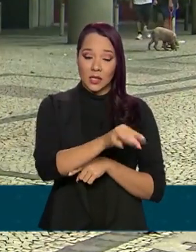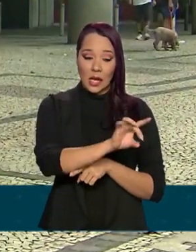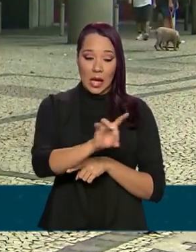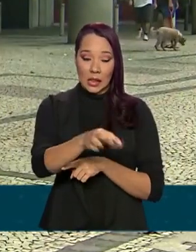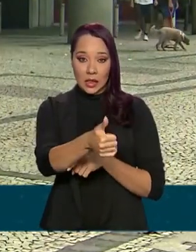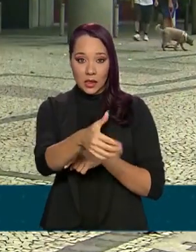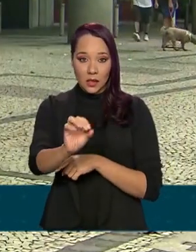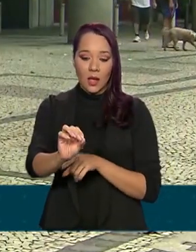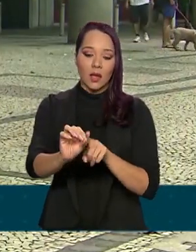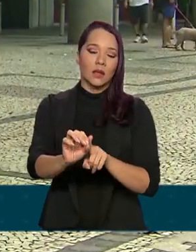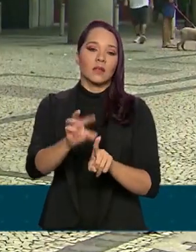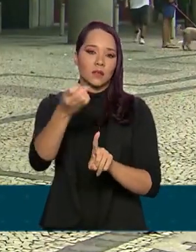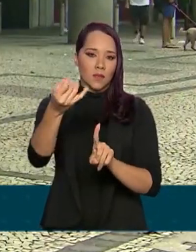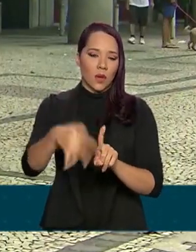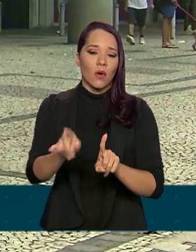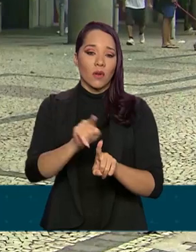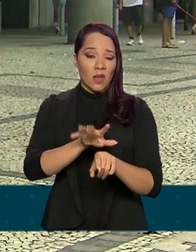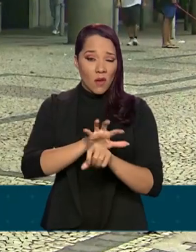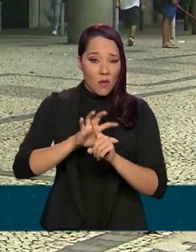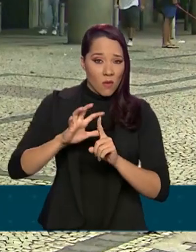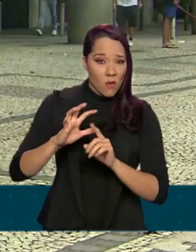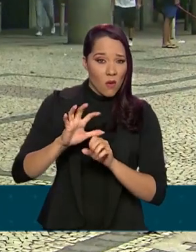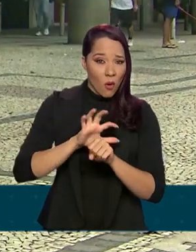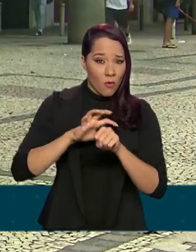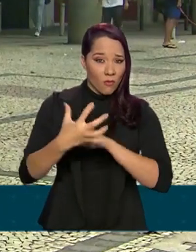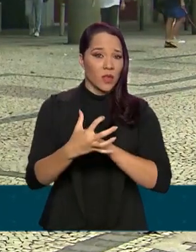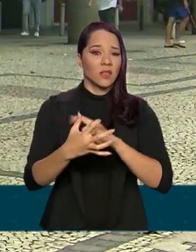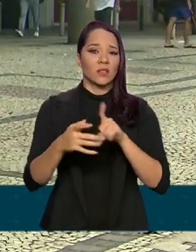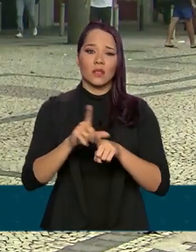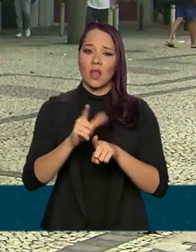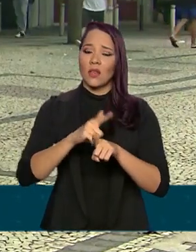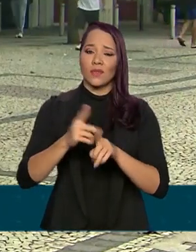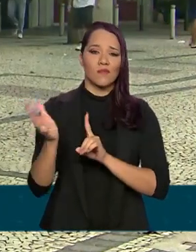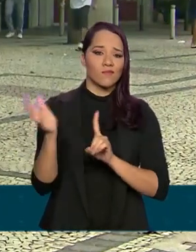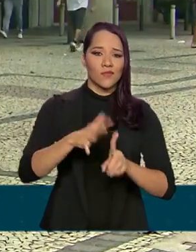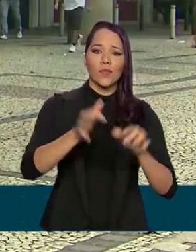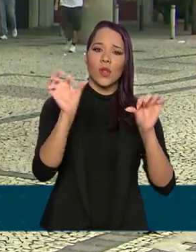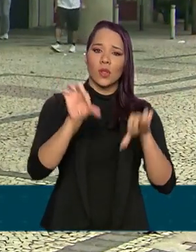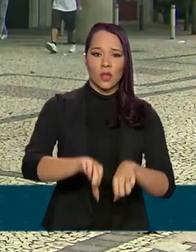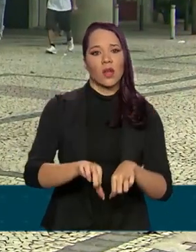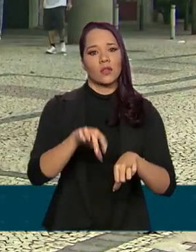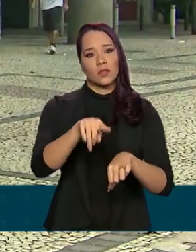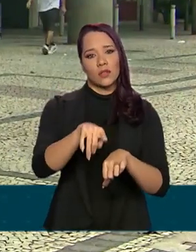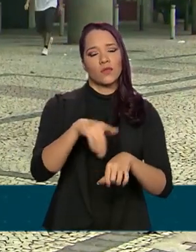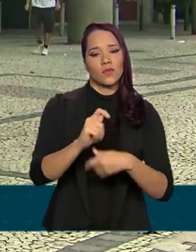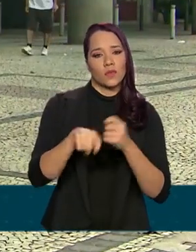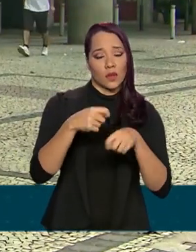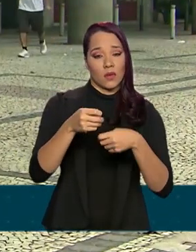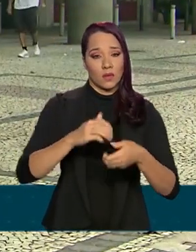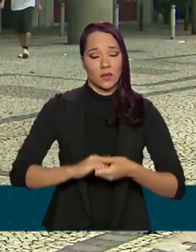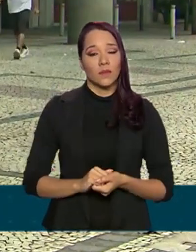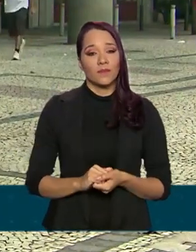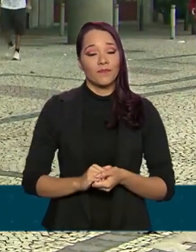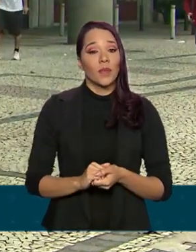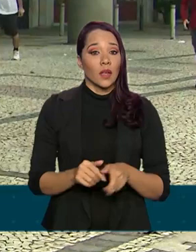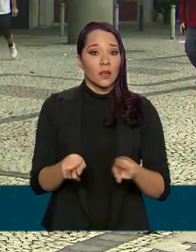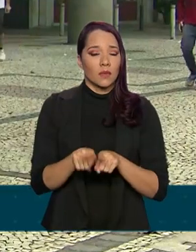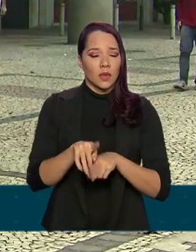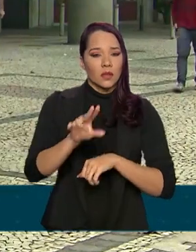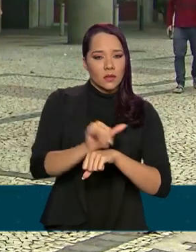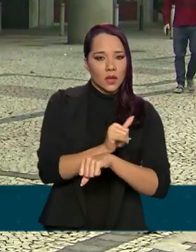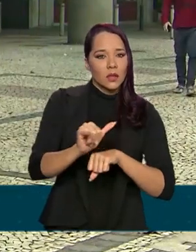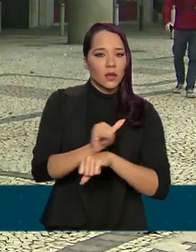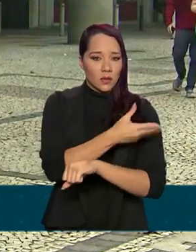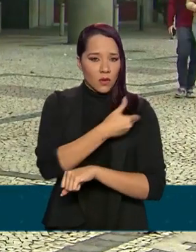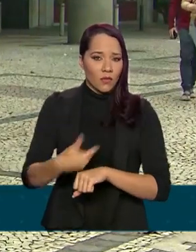empresas relataram que a Covid-19 provocou um impacto negativo nos negócios. Lembrando que, entre as medidas do governo